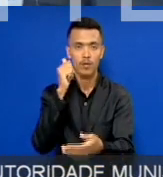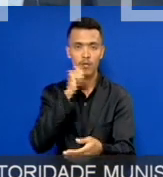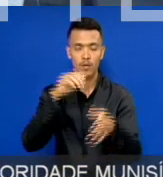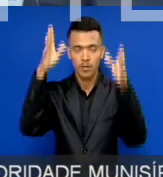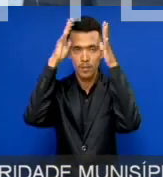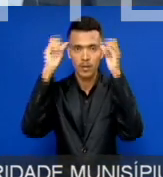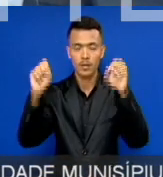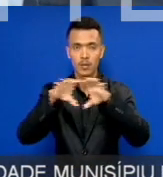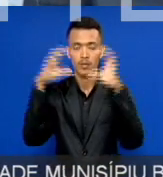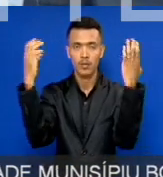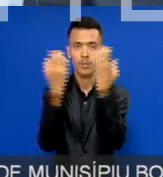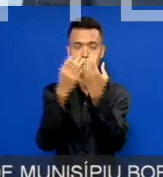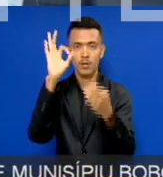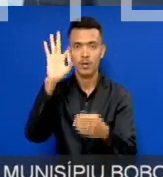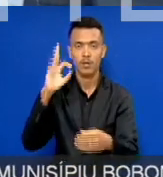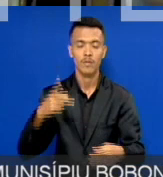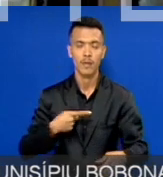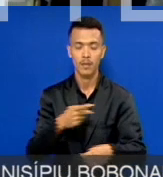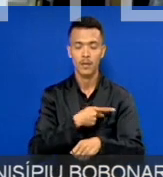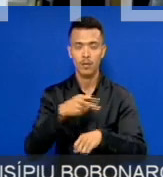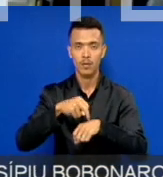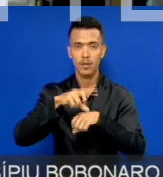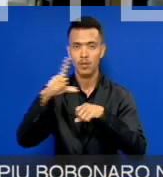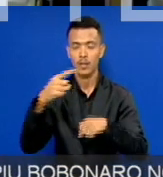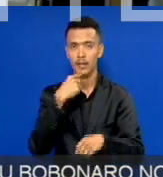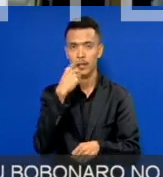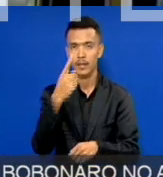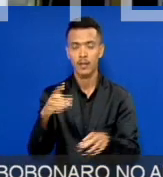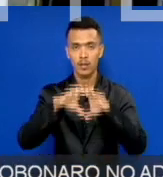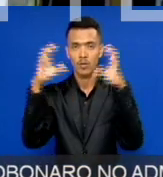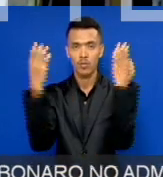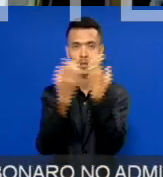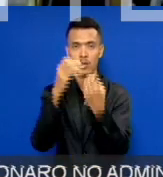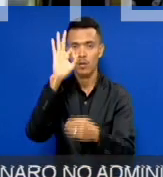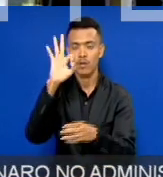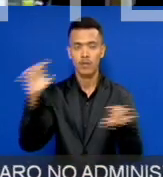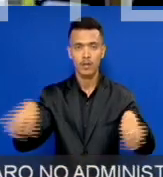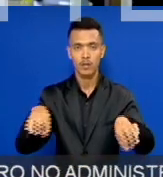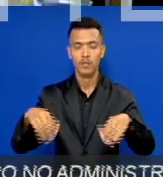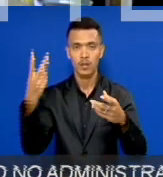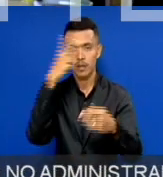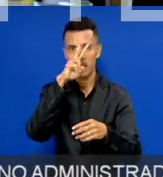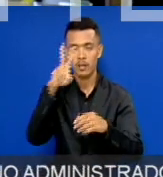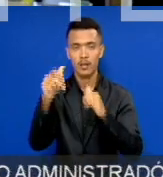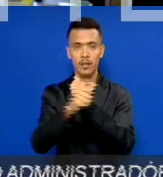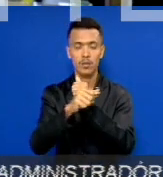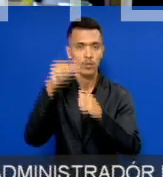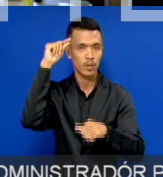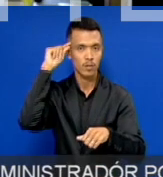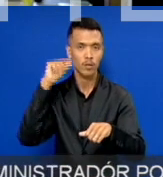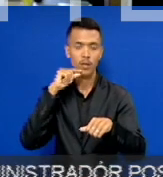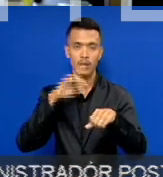Presidente da Comissão EFI Parlamento Nacional, deputada Maria Barreto, informa. Comissão EFI no serviço remos assunto igualdade de gênero.